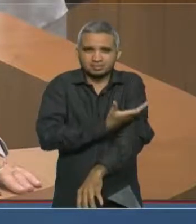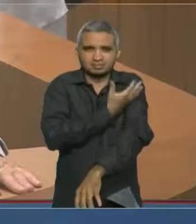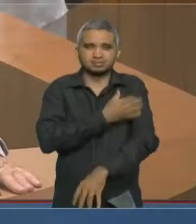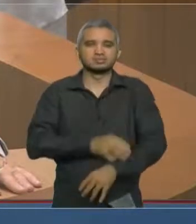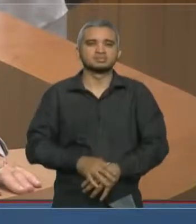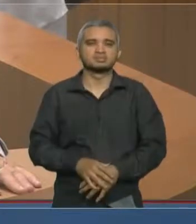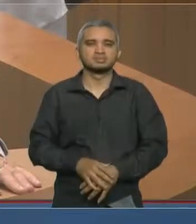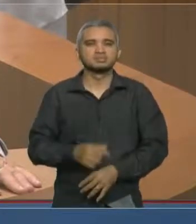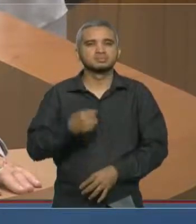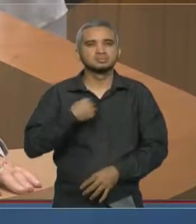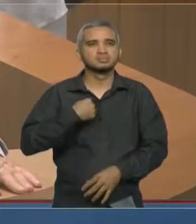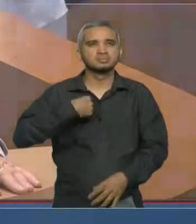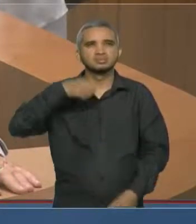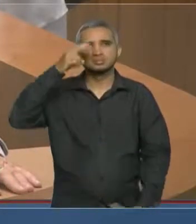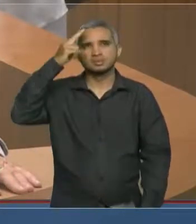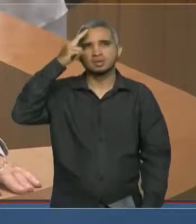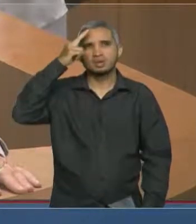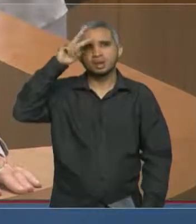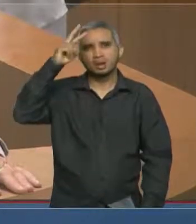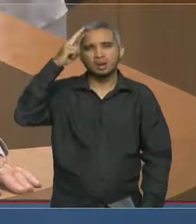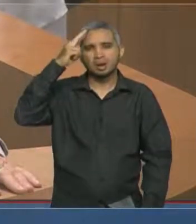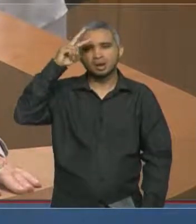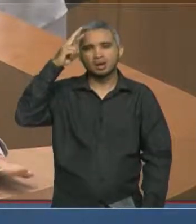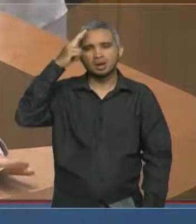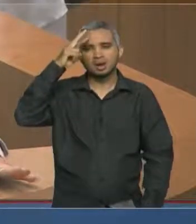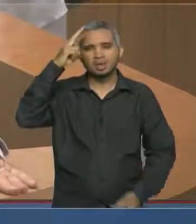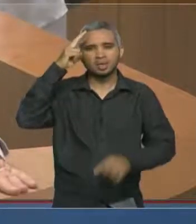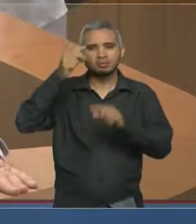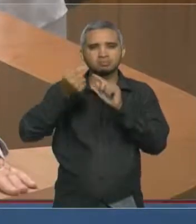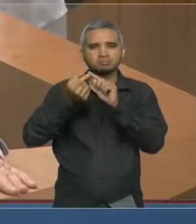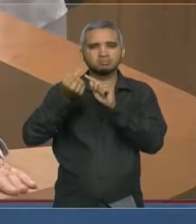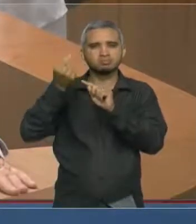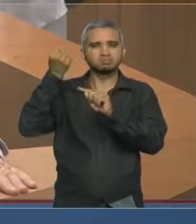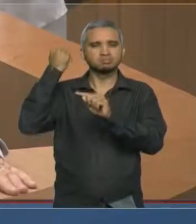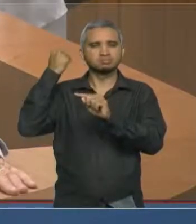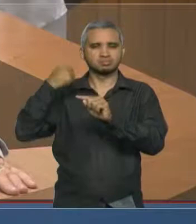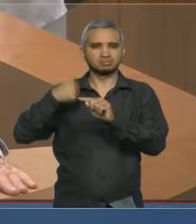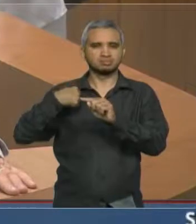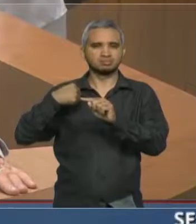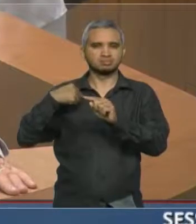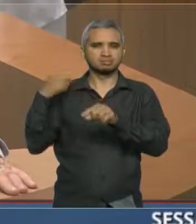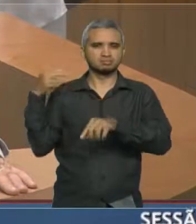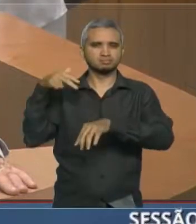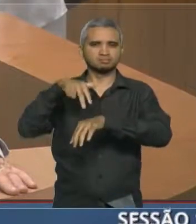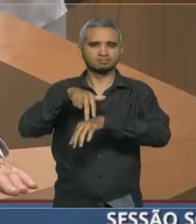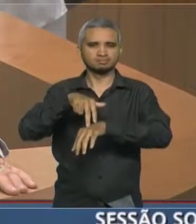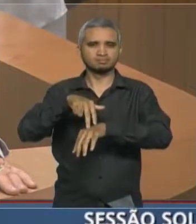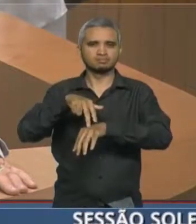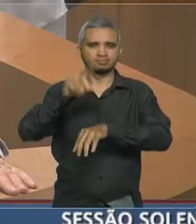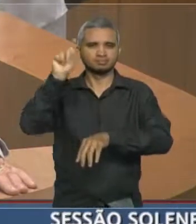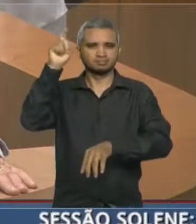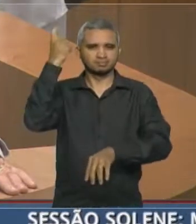lembrança, recordação de quando aqui estive como parlamentar,